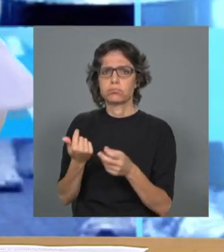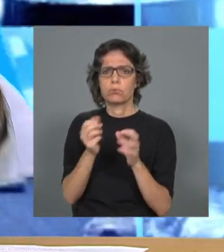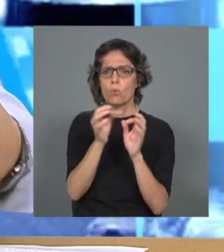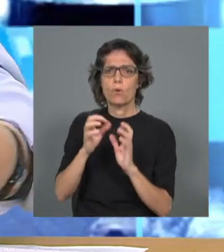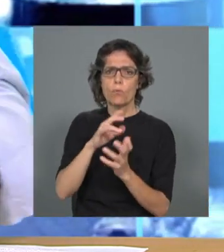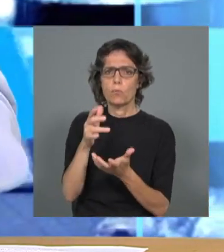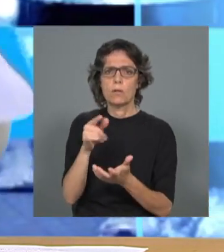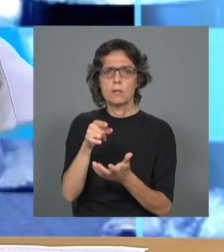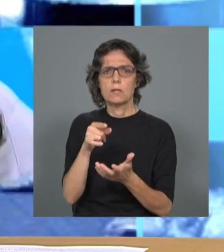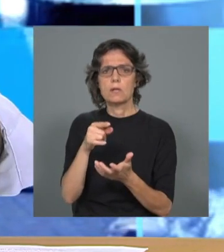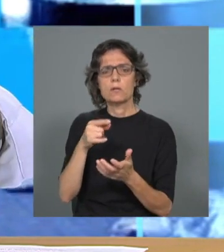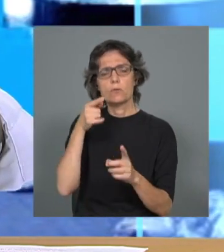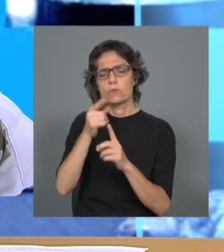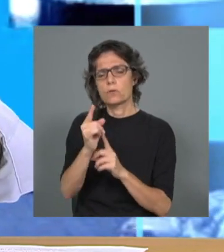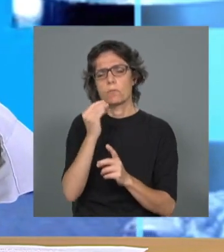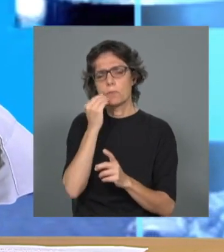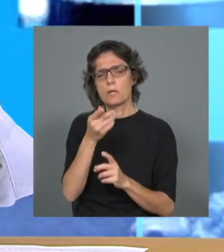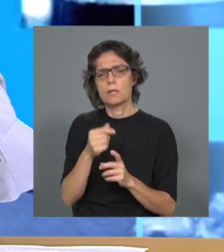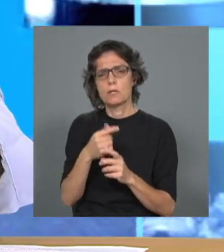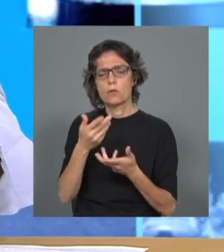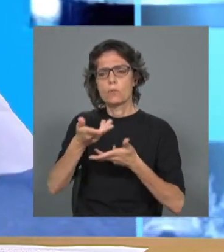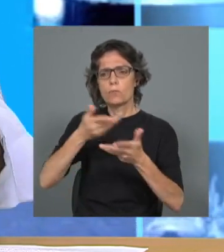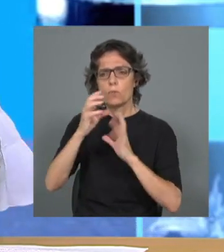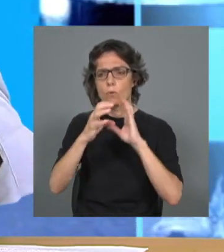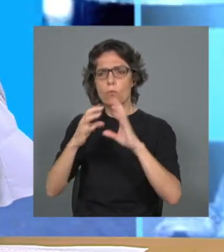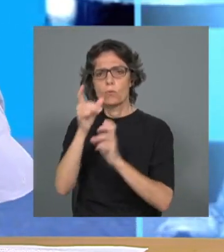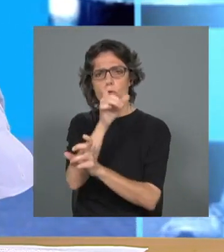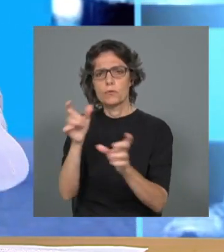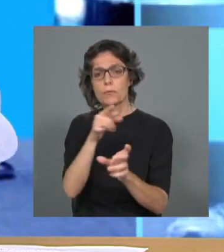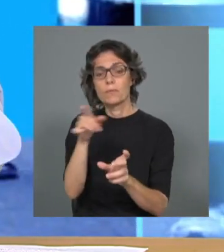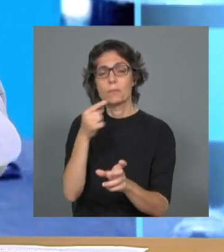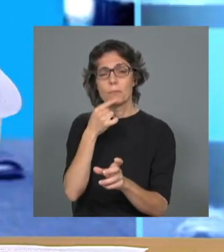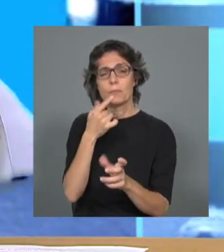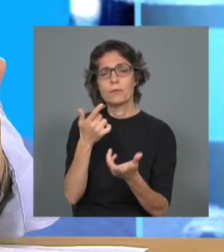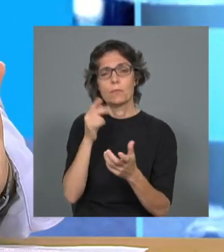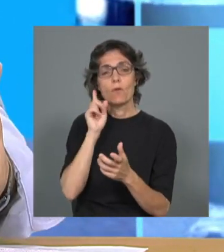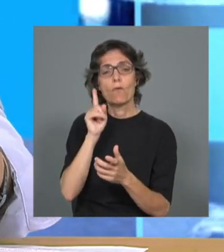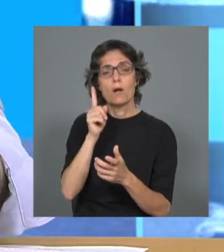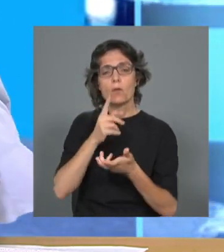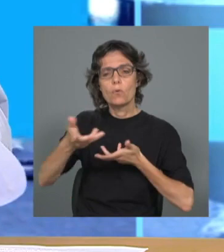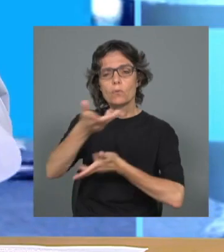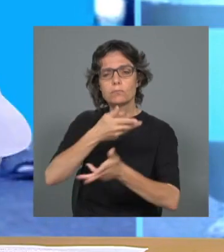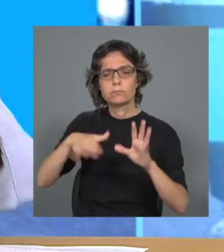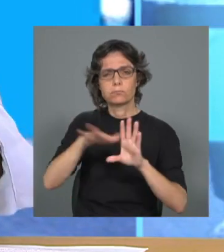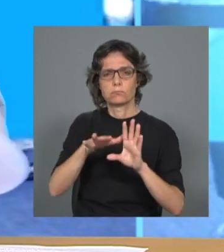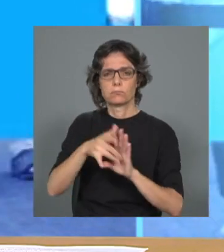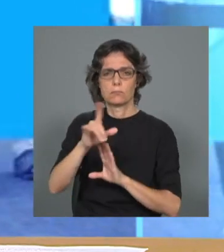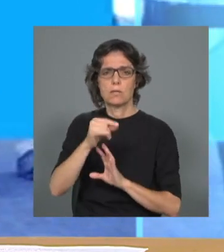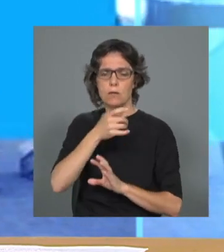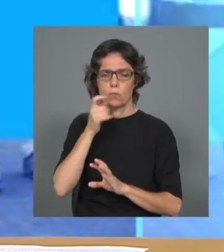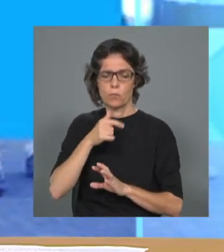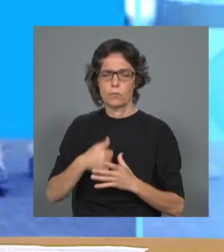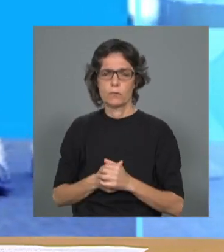bocado nesse sentido que queremos chegar às pessoas para que entendam este valor da participação e do